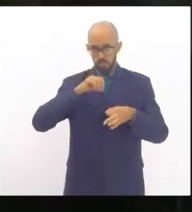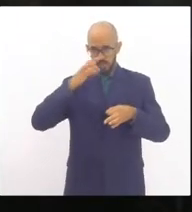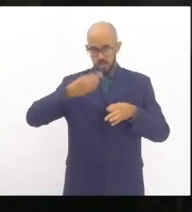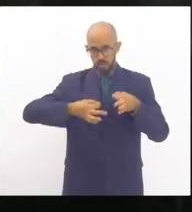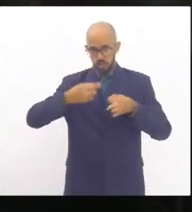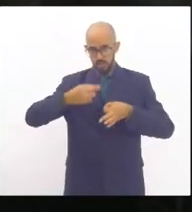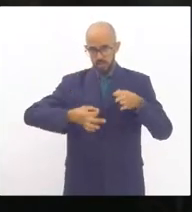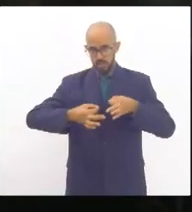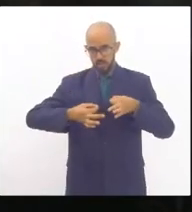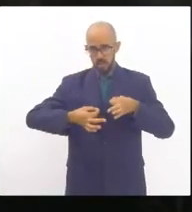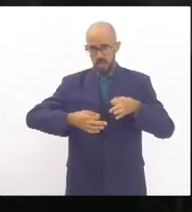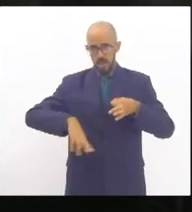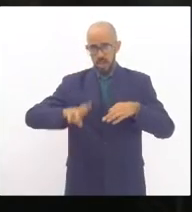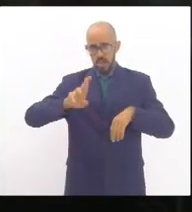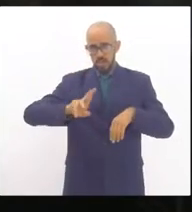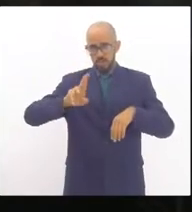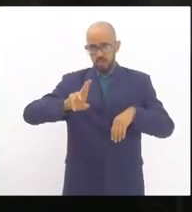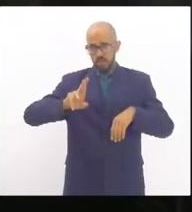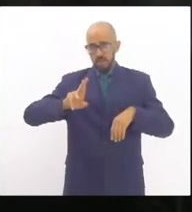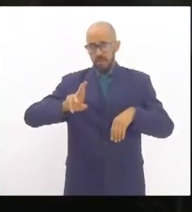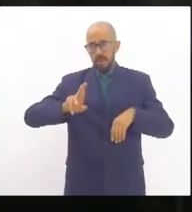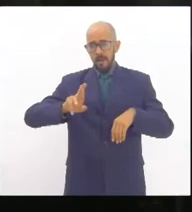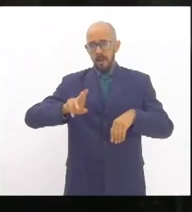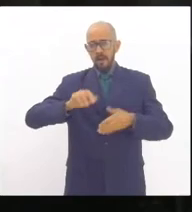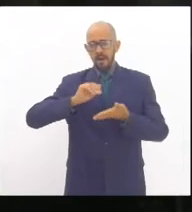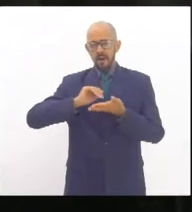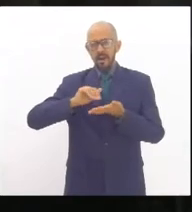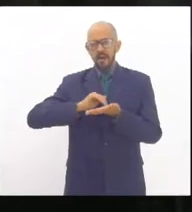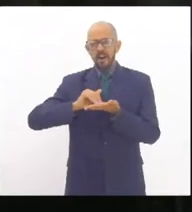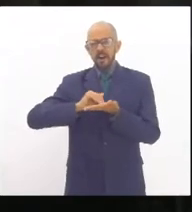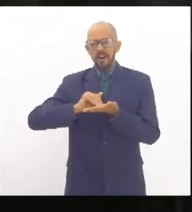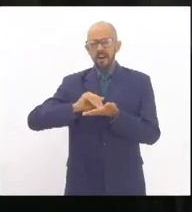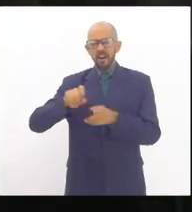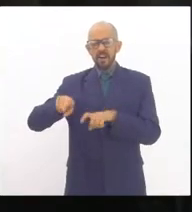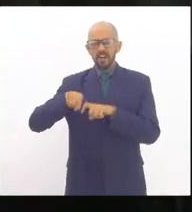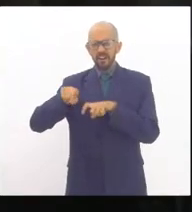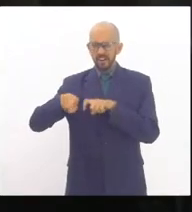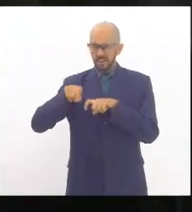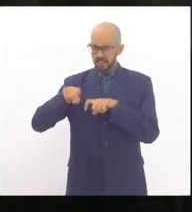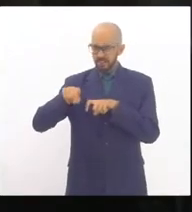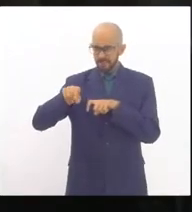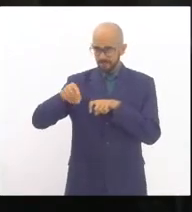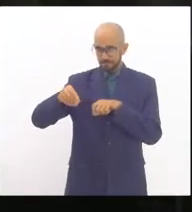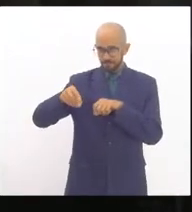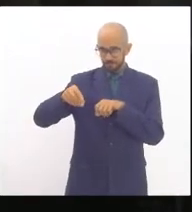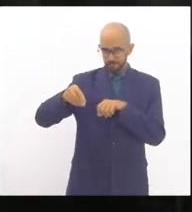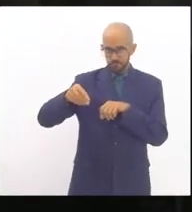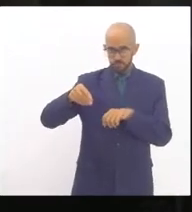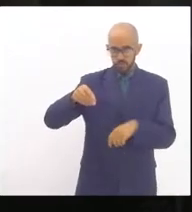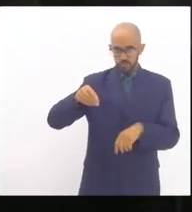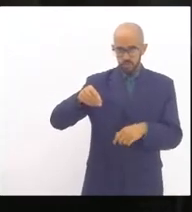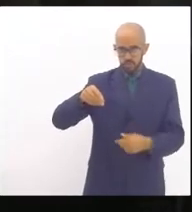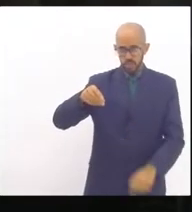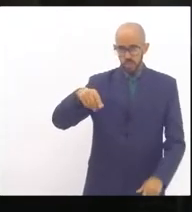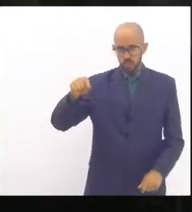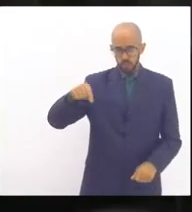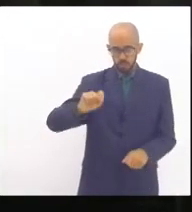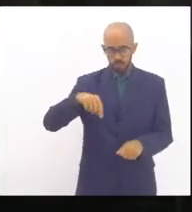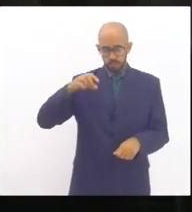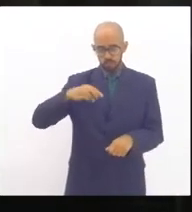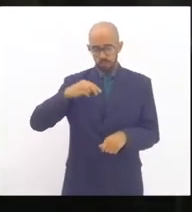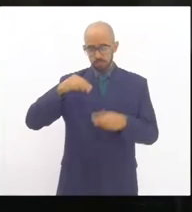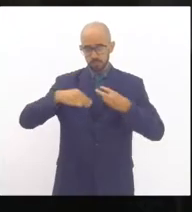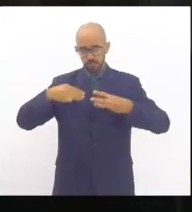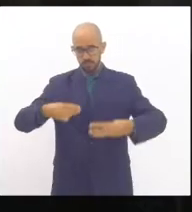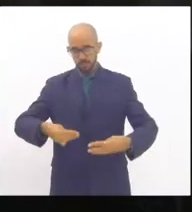pela juíza da Vara da Fazenda Pública onde tramita a ação inaugurada pelo Ministério Público e